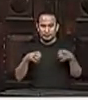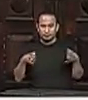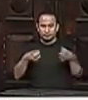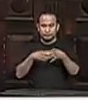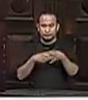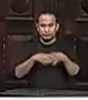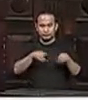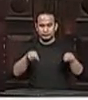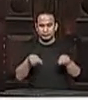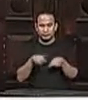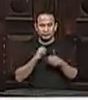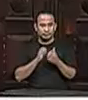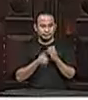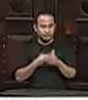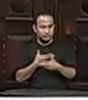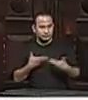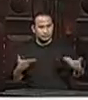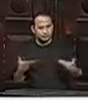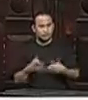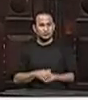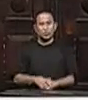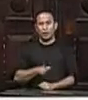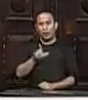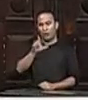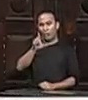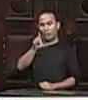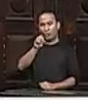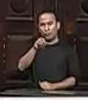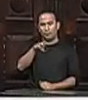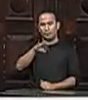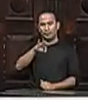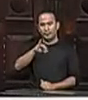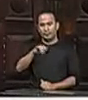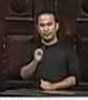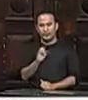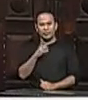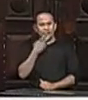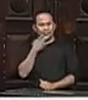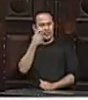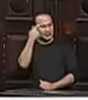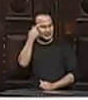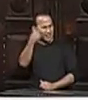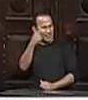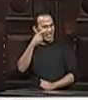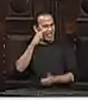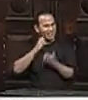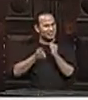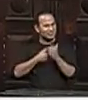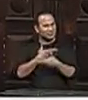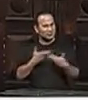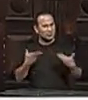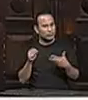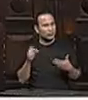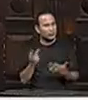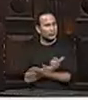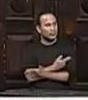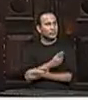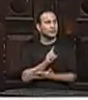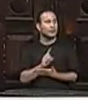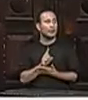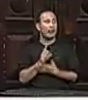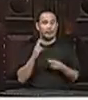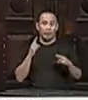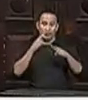acho adequado que recursos da loteria, da Loterge, possam ir para o fundo do esporte, como acontece com os recursos das loterias da